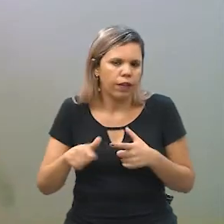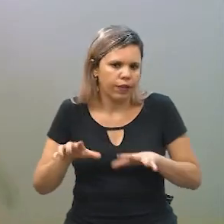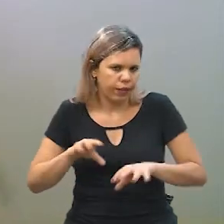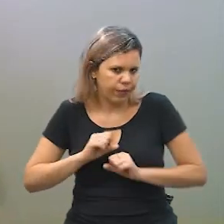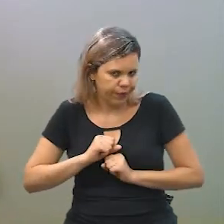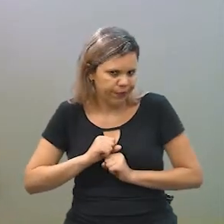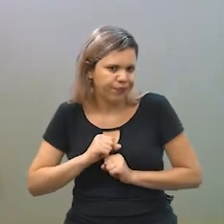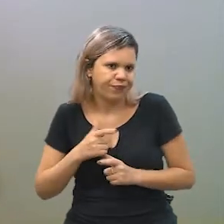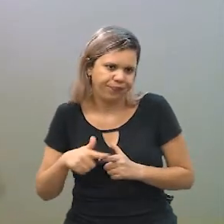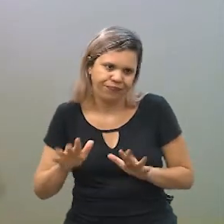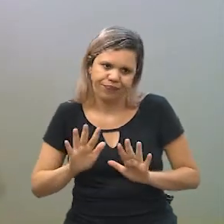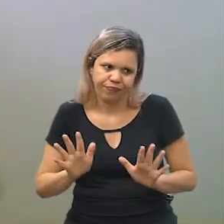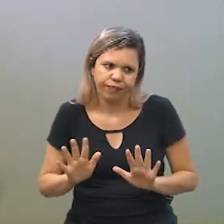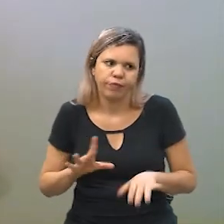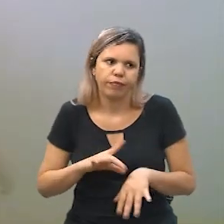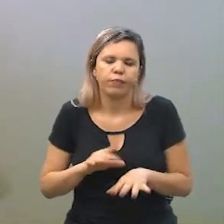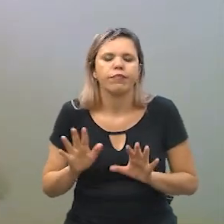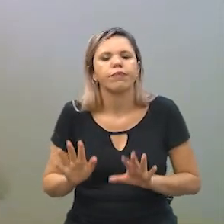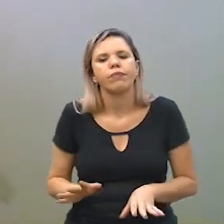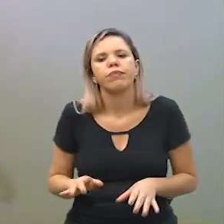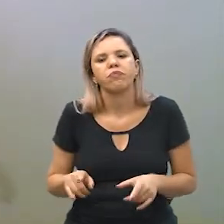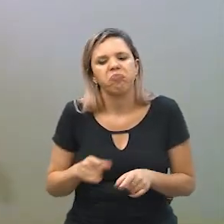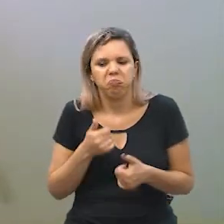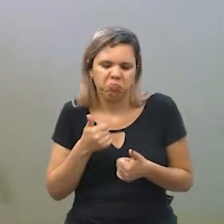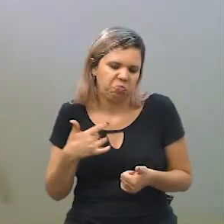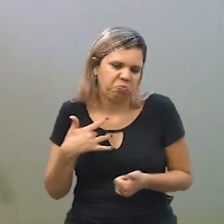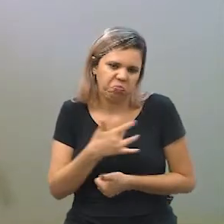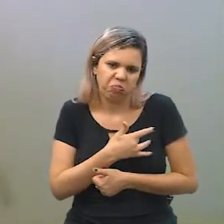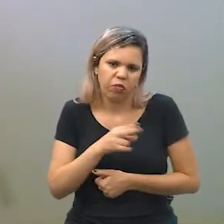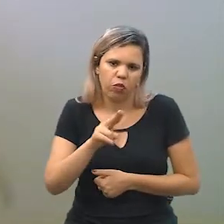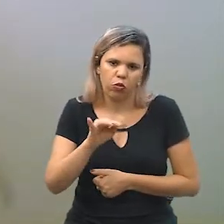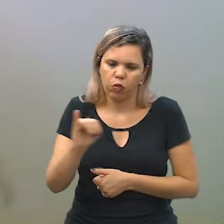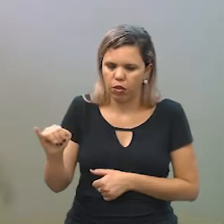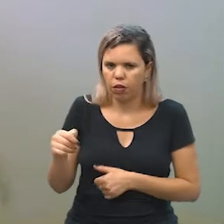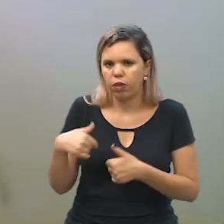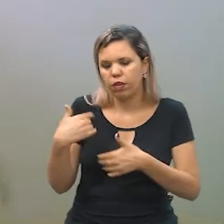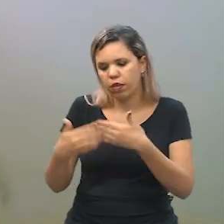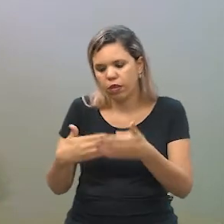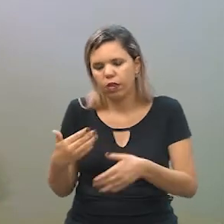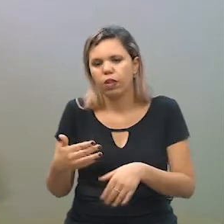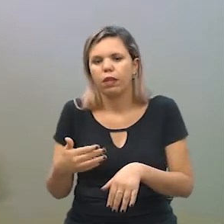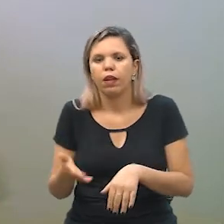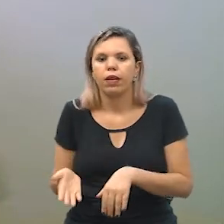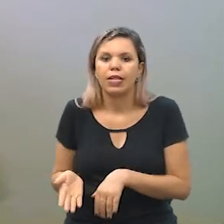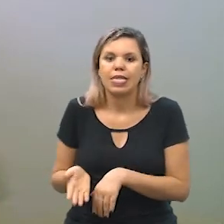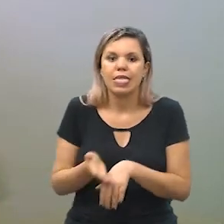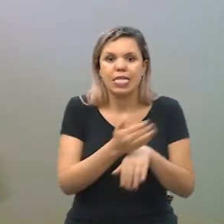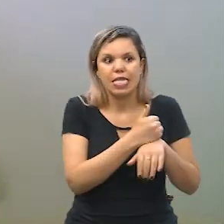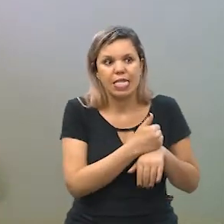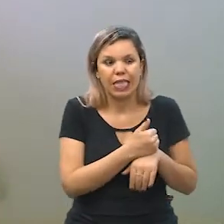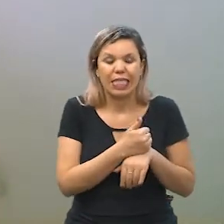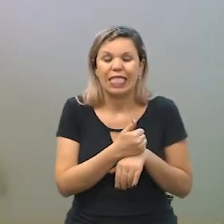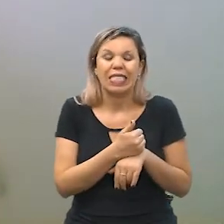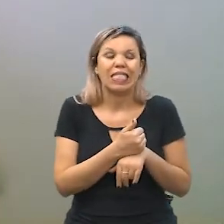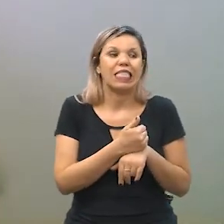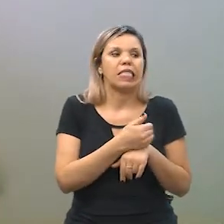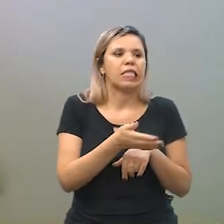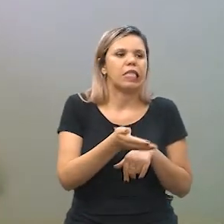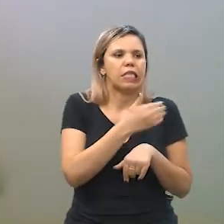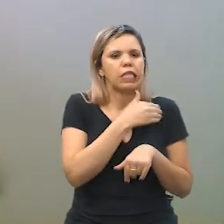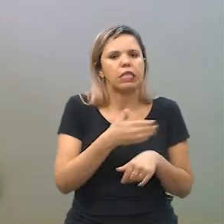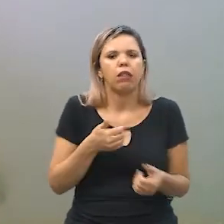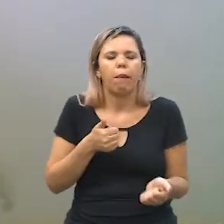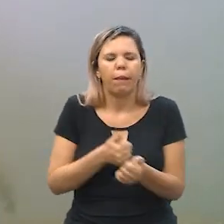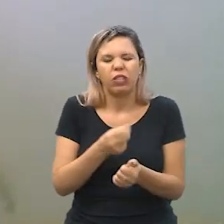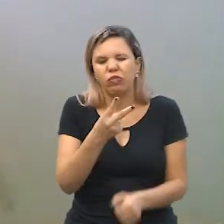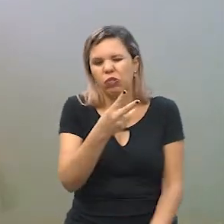sequela, né? E que vão bem numa UTI neonatal. Quanto mais prematuros, mais perto aí das